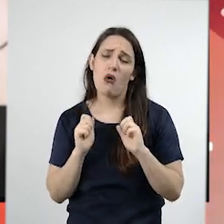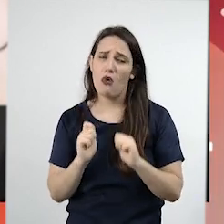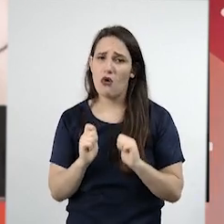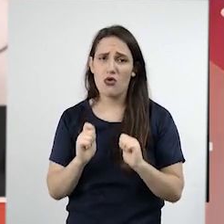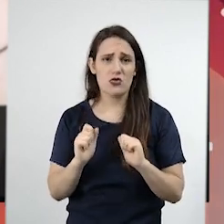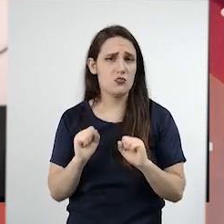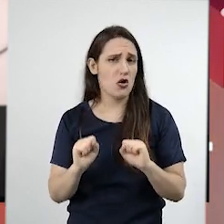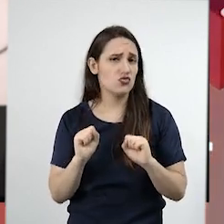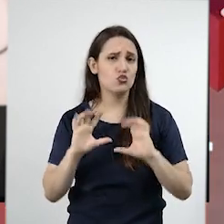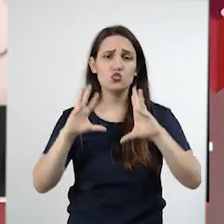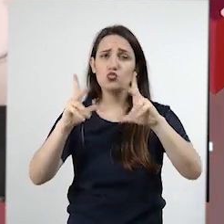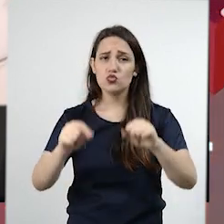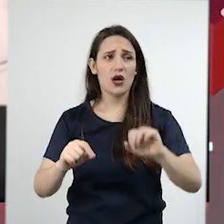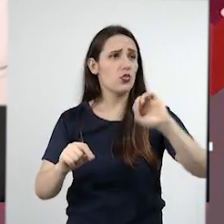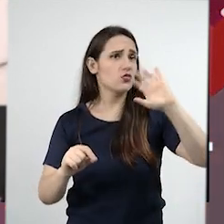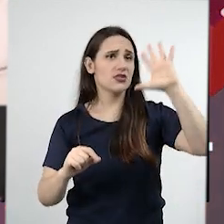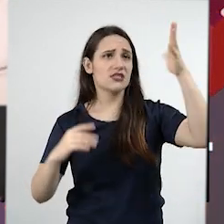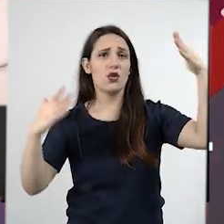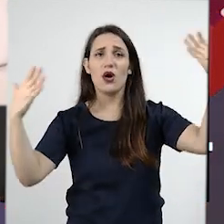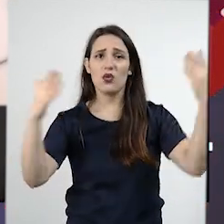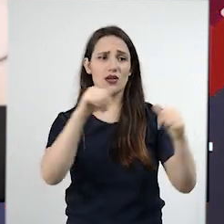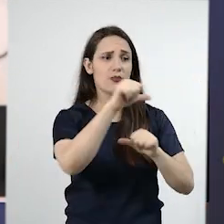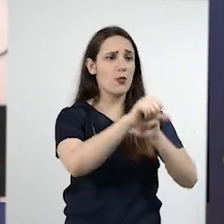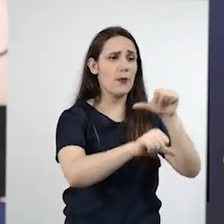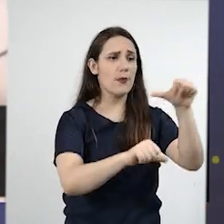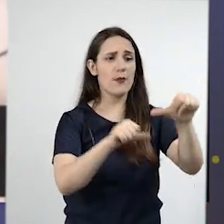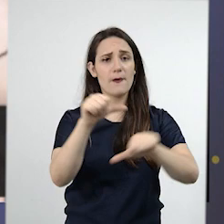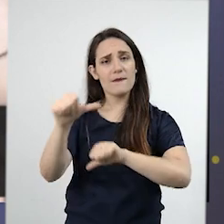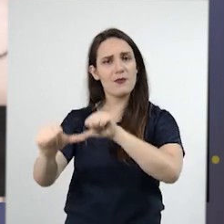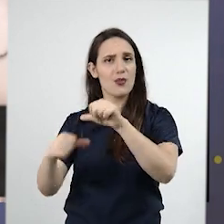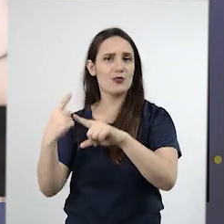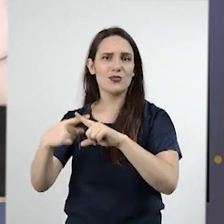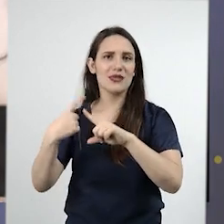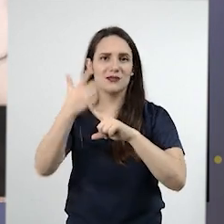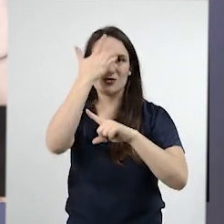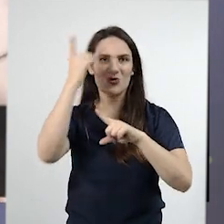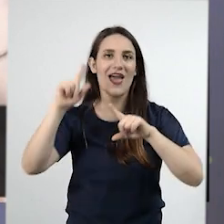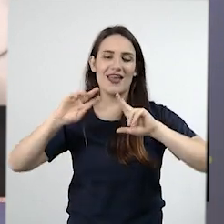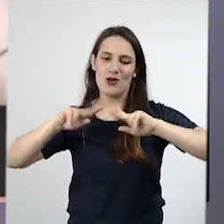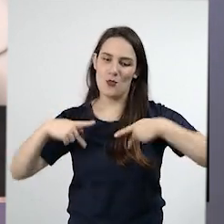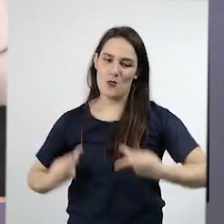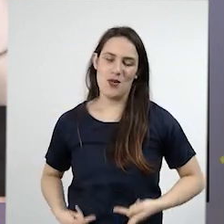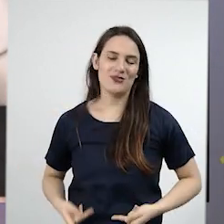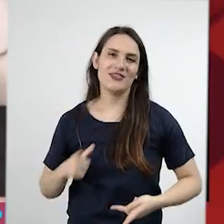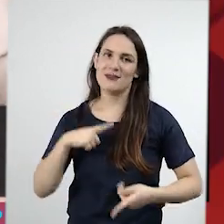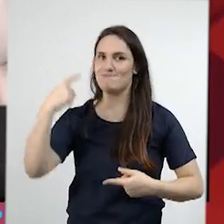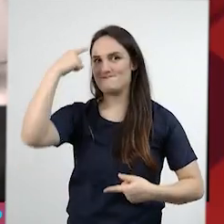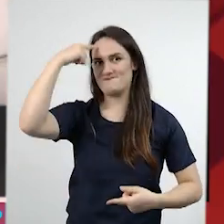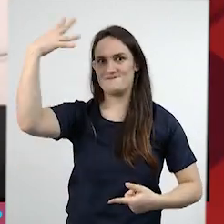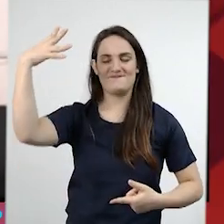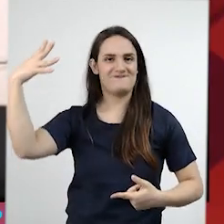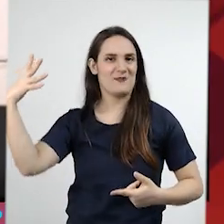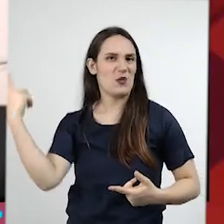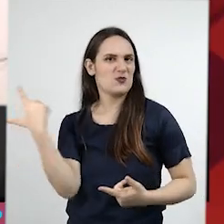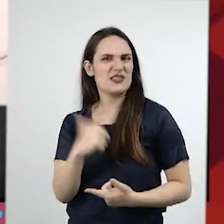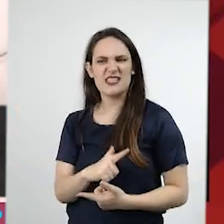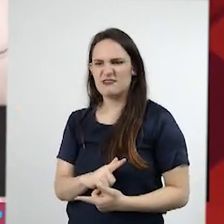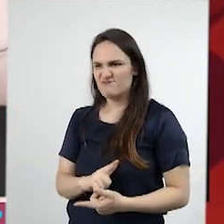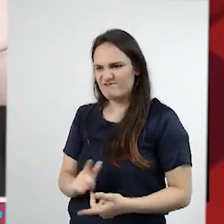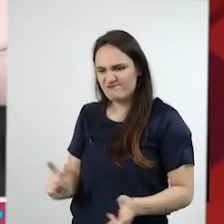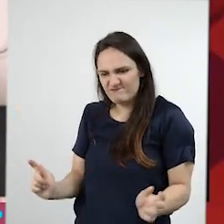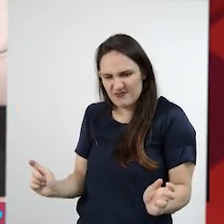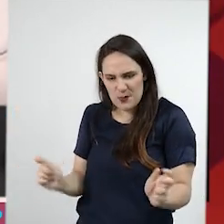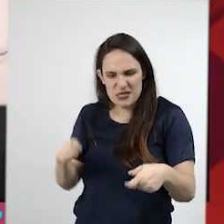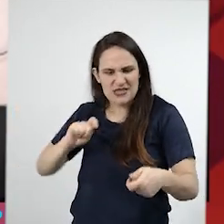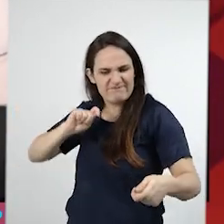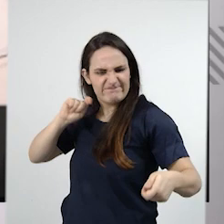envolvendo ali, o ser humano é muito criativo. Então, ele tem uma habilidade apesar de que causam sofrimento,